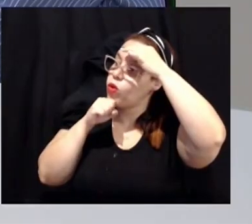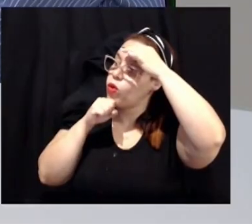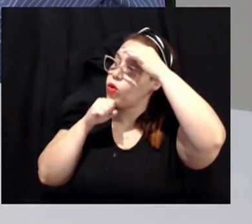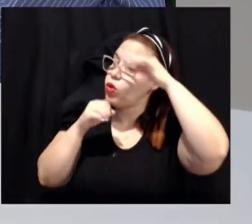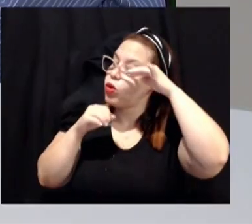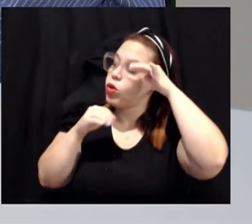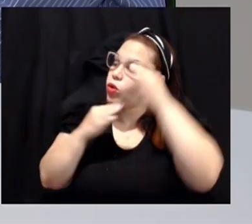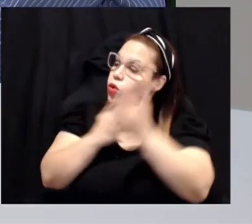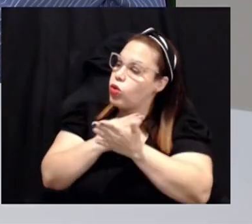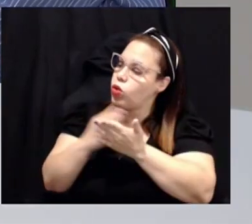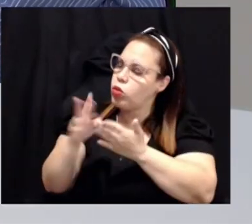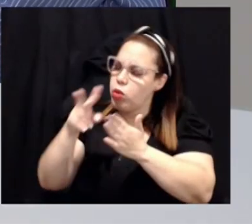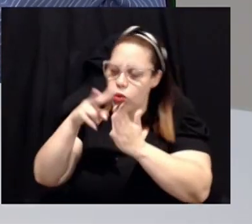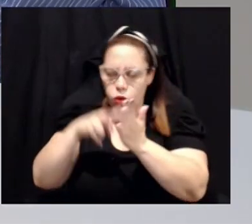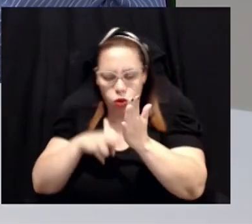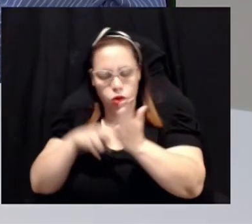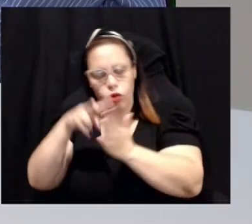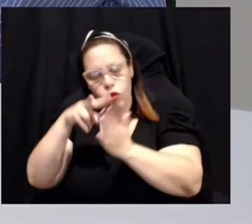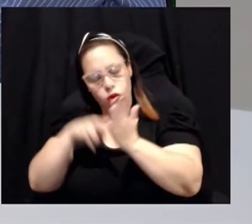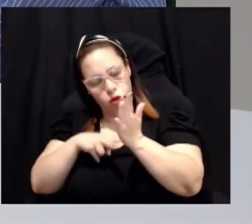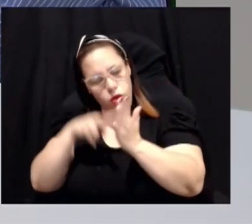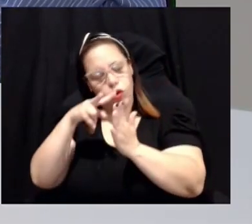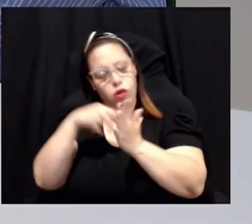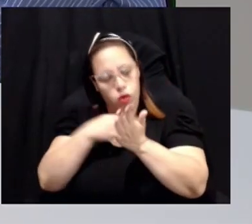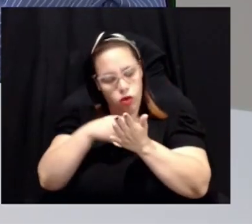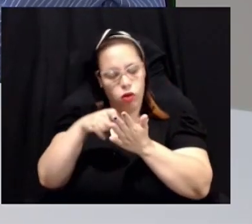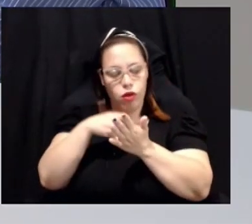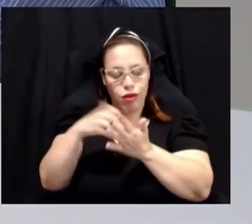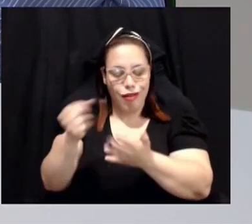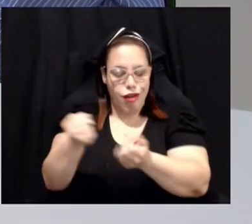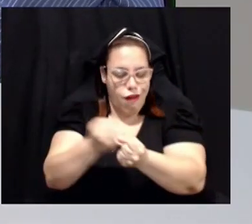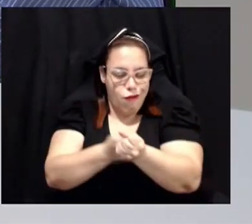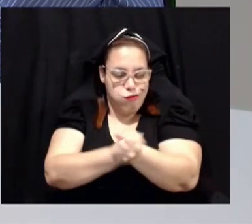ler e escrever, ele fala, deve ser uma emoção muito grande, né?